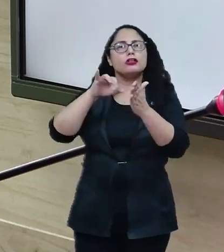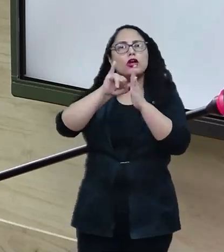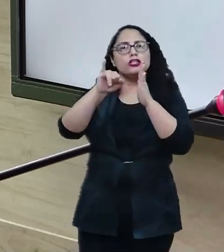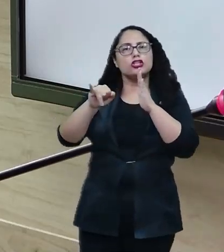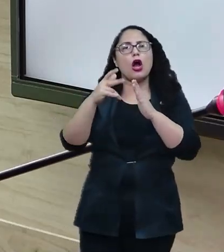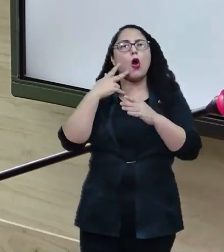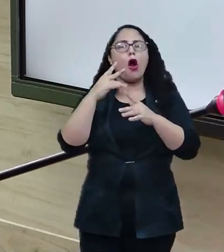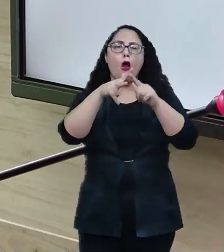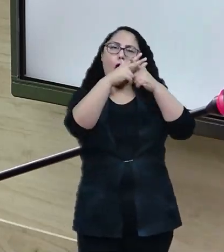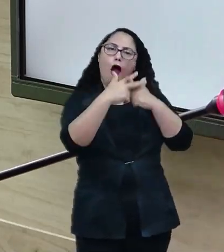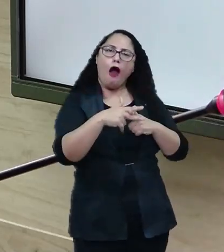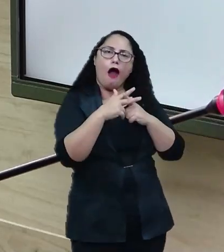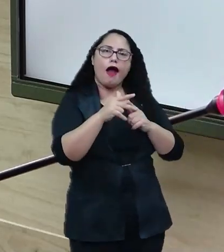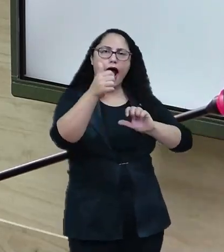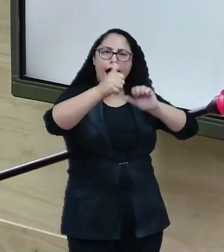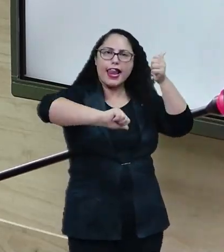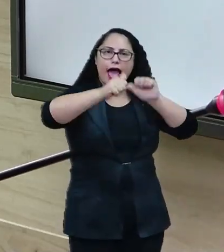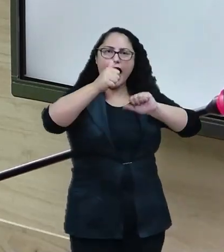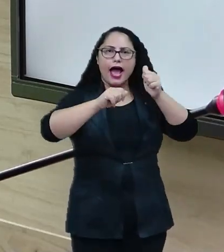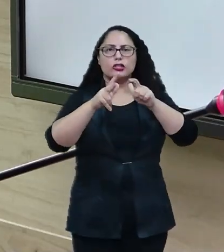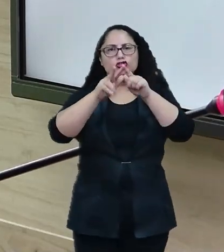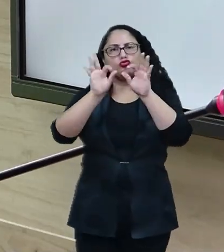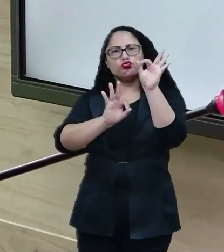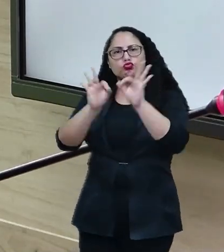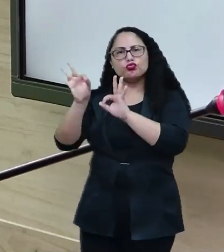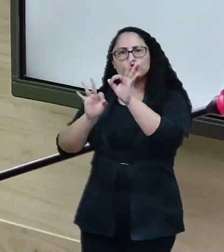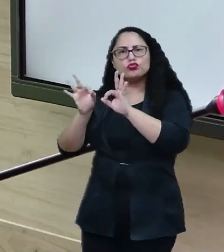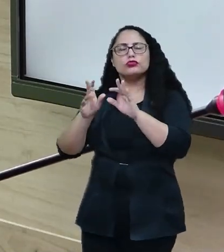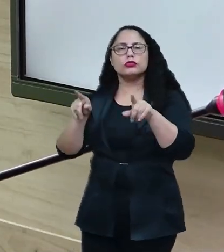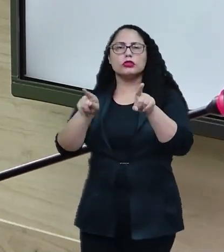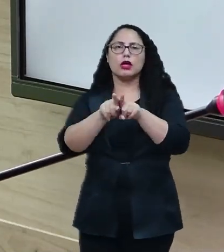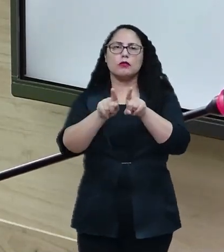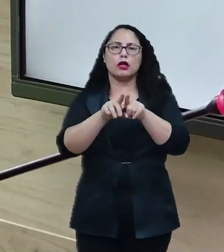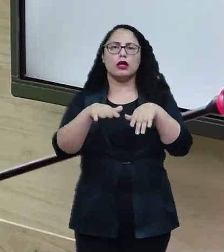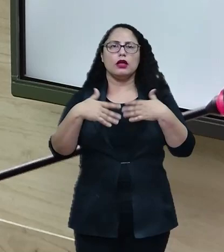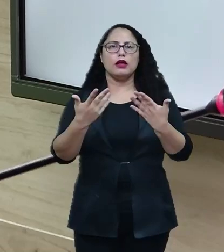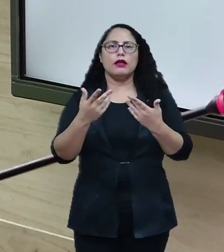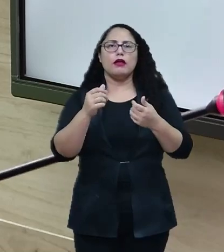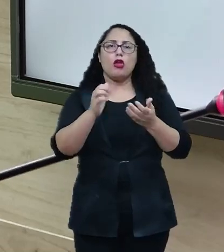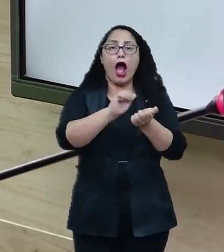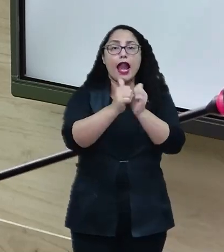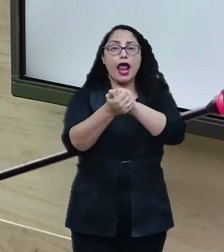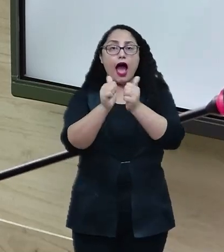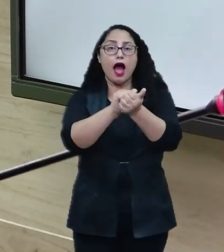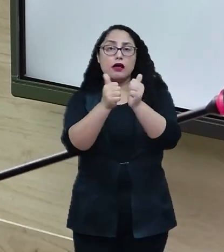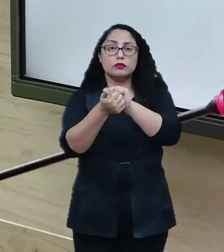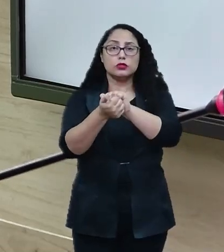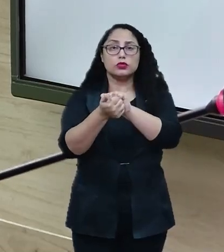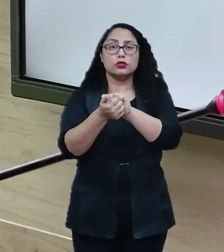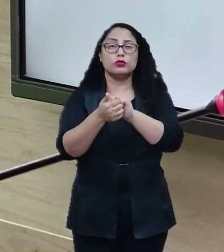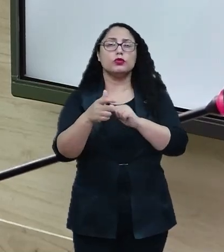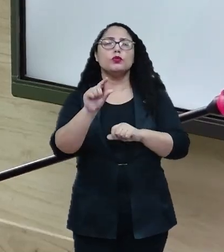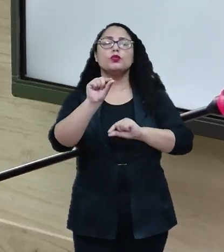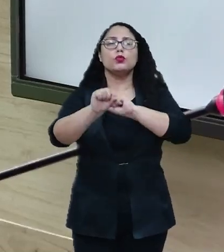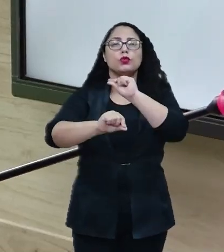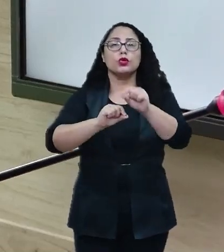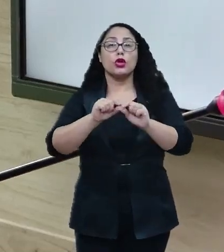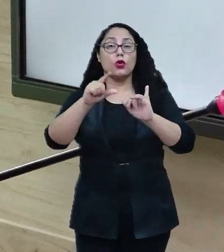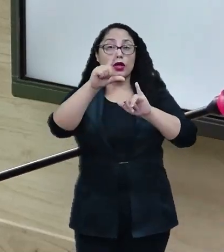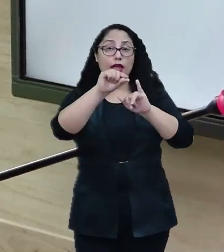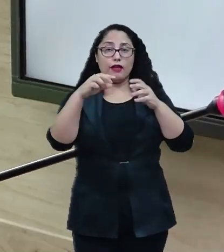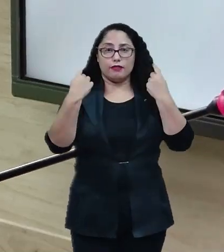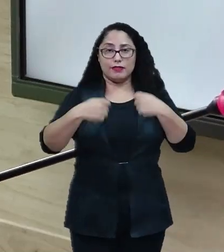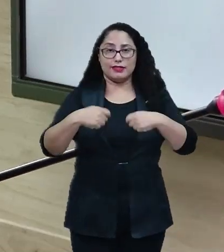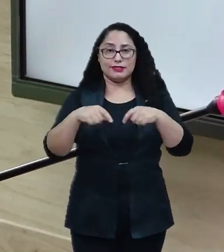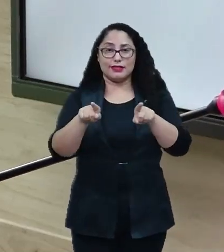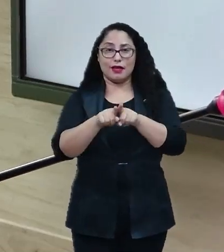né, que eu já faço aquela análise, faço os ajustes, né, e faço as adaptações para o que o IFB